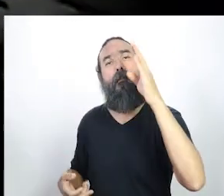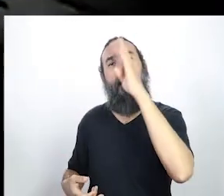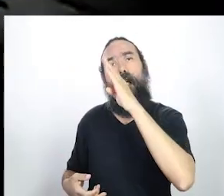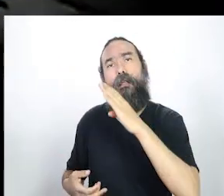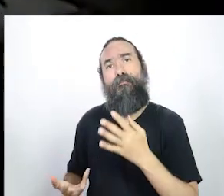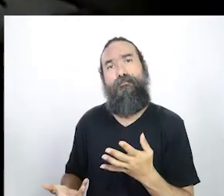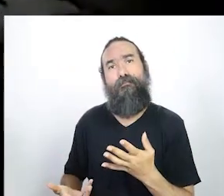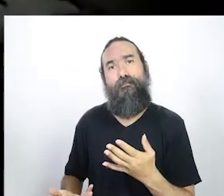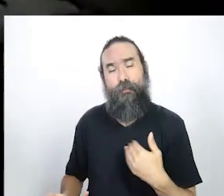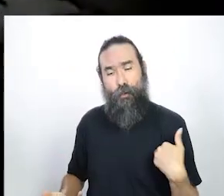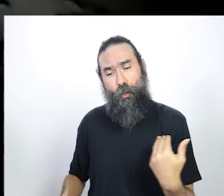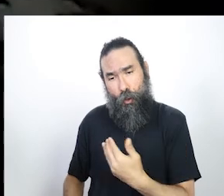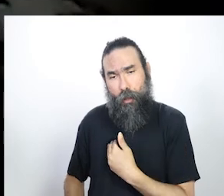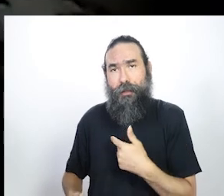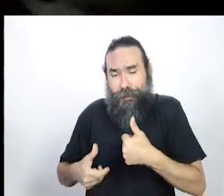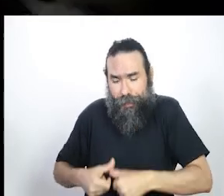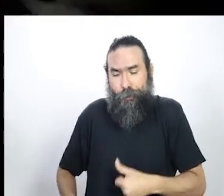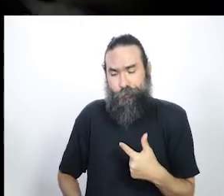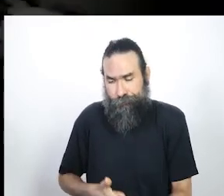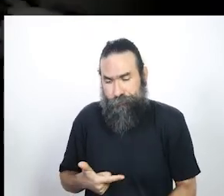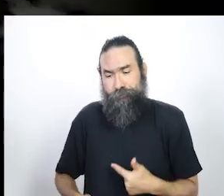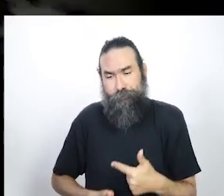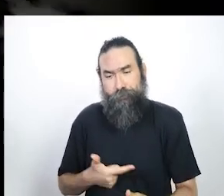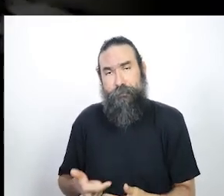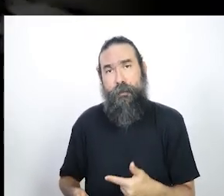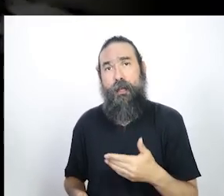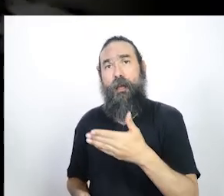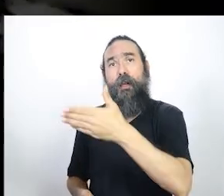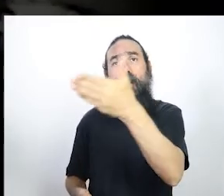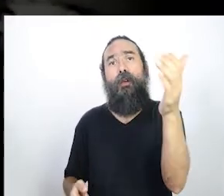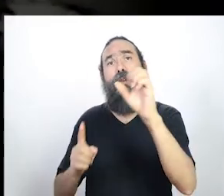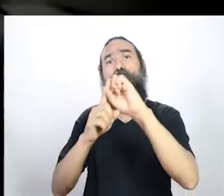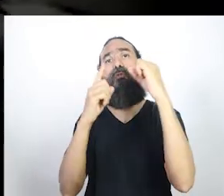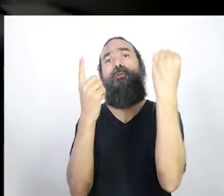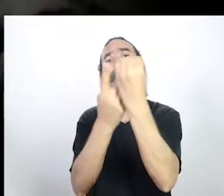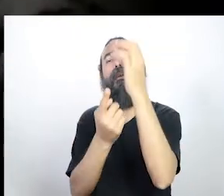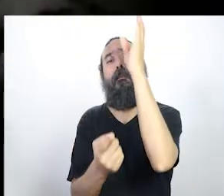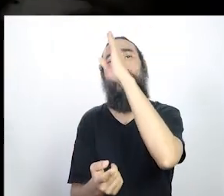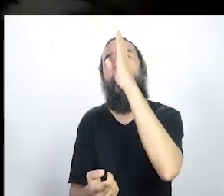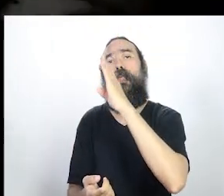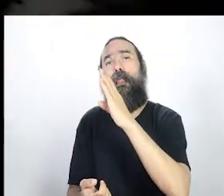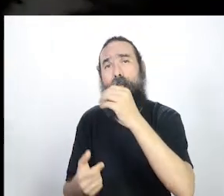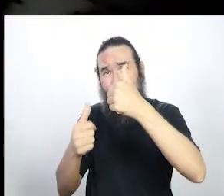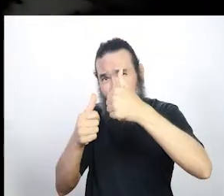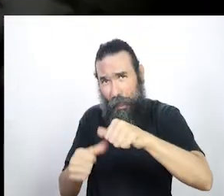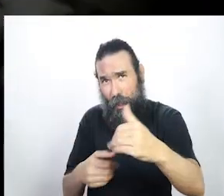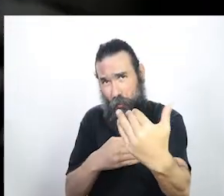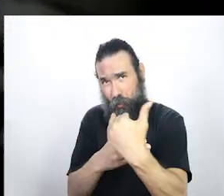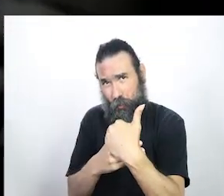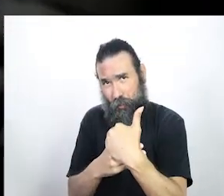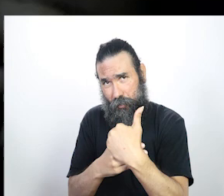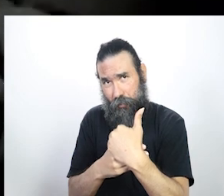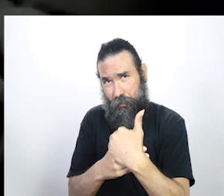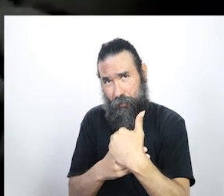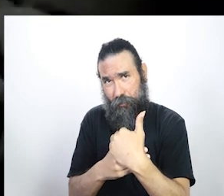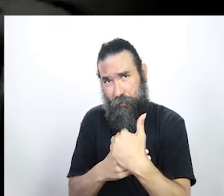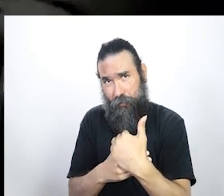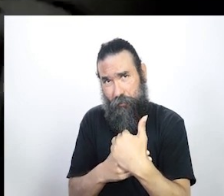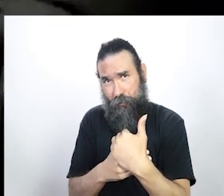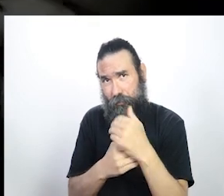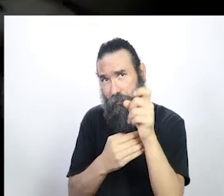Brasil? Nós estamos fazendo a nossa parte. E a sociedade não indígena está fazendo a parte